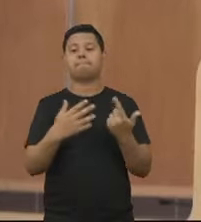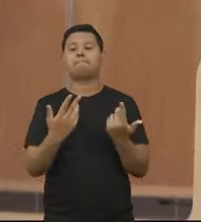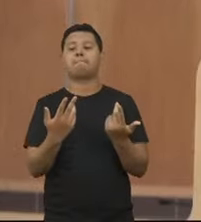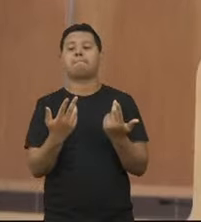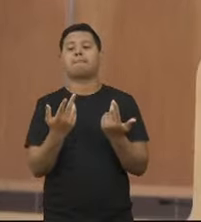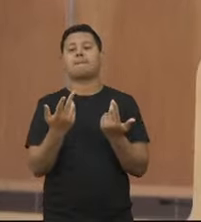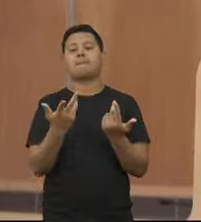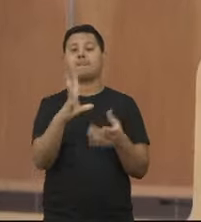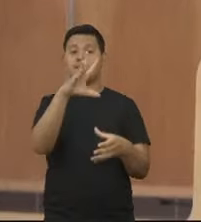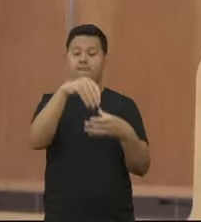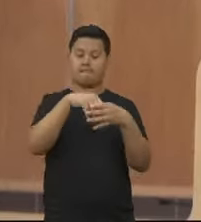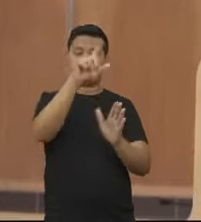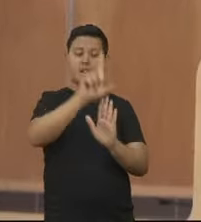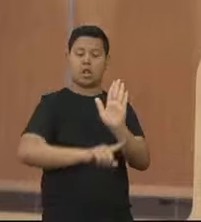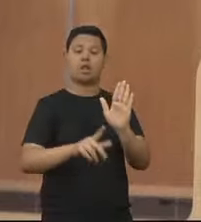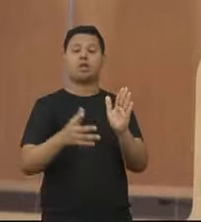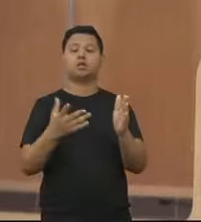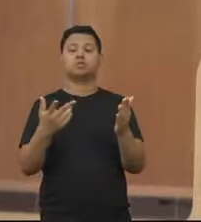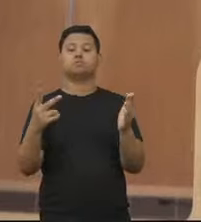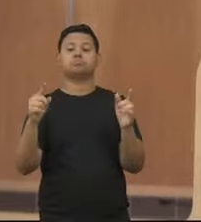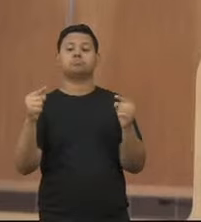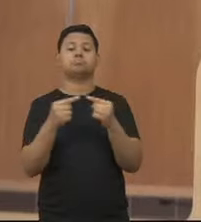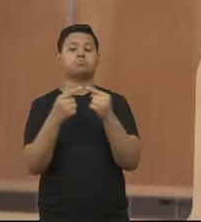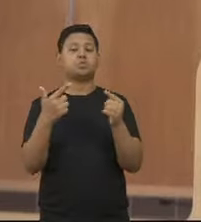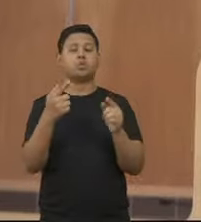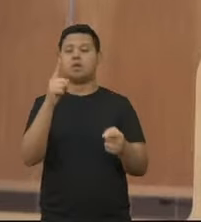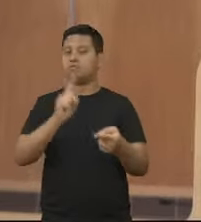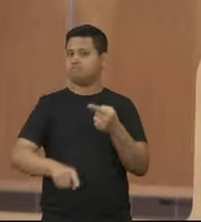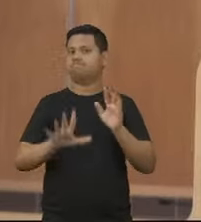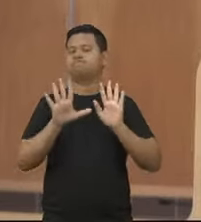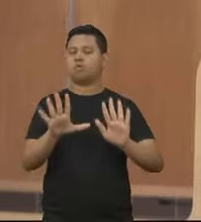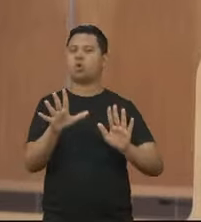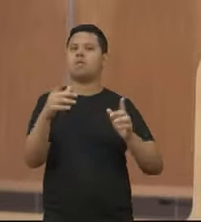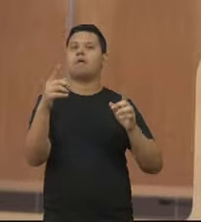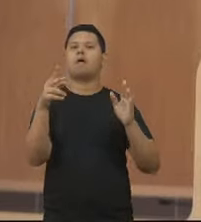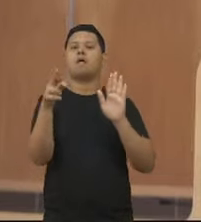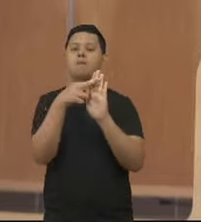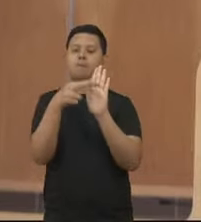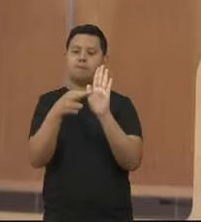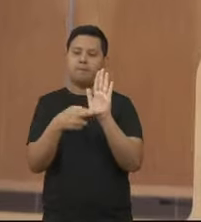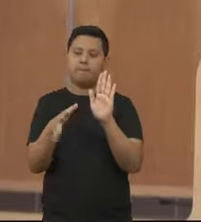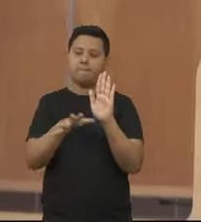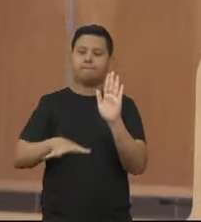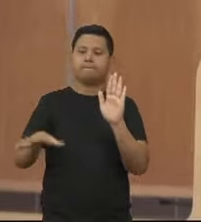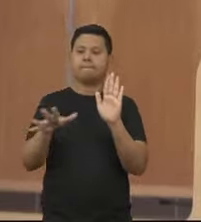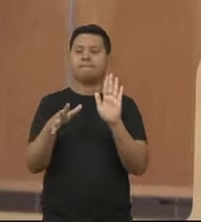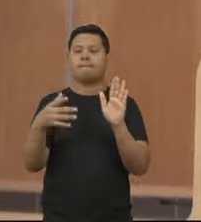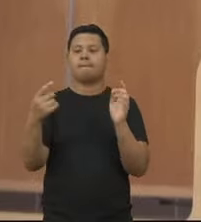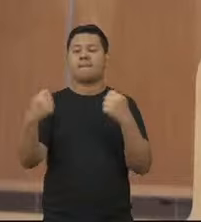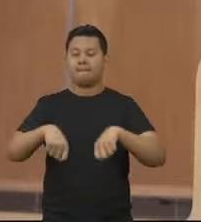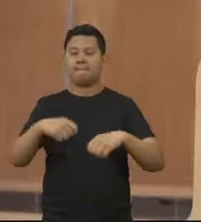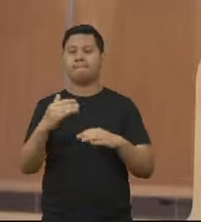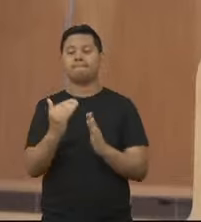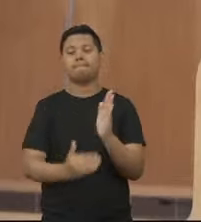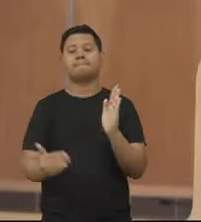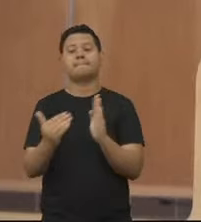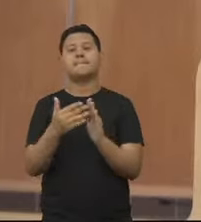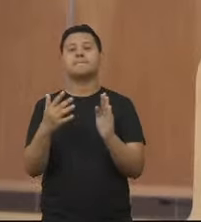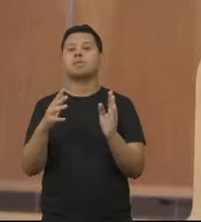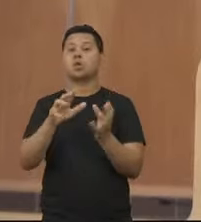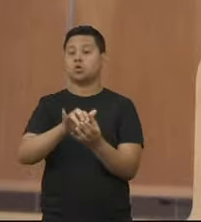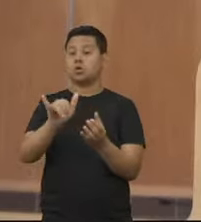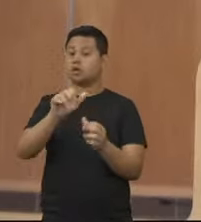lei, dentro da norma. Não é proibição, é uma regulamentação, porque a gente avançou na cidade. Jacareí mudou